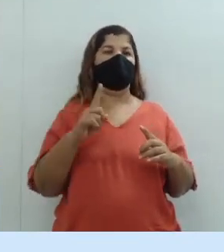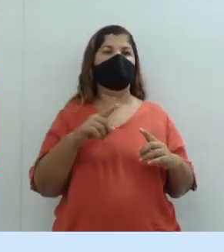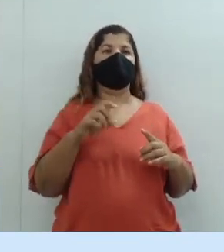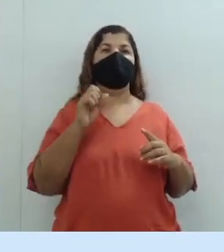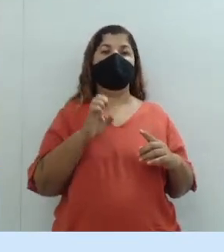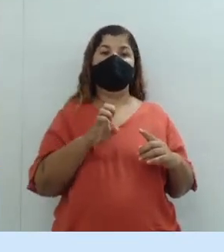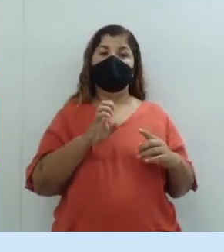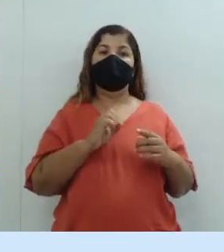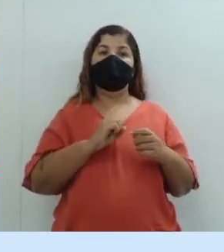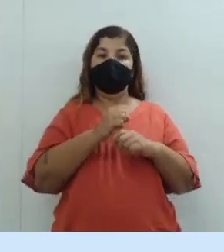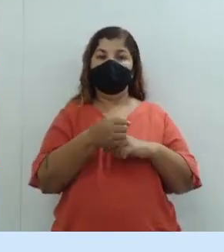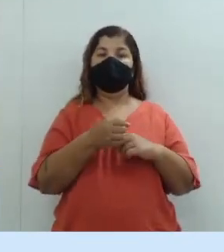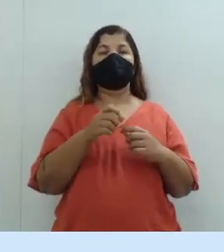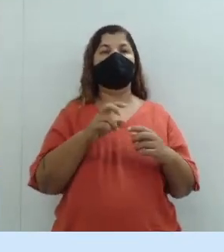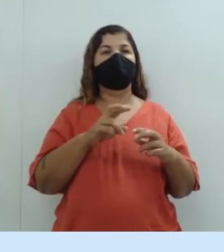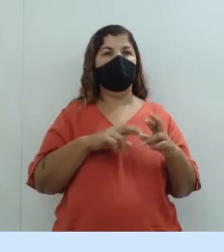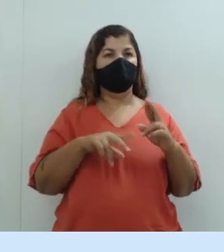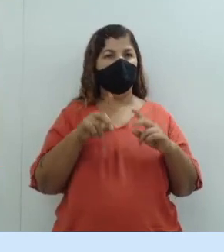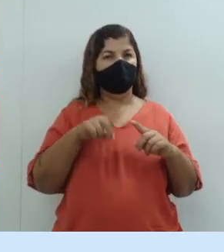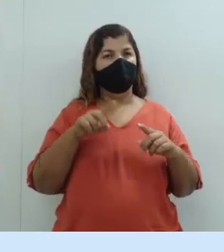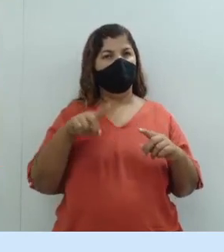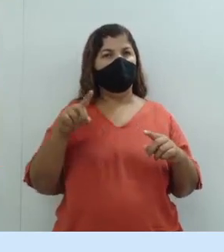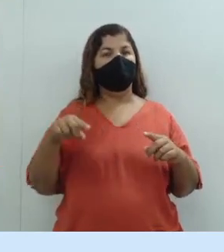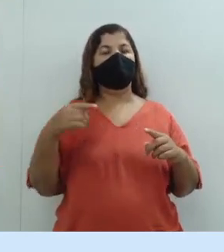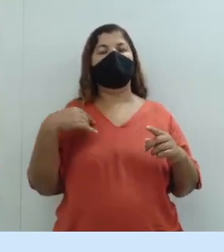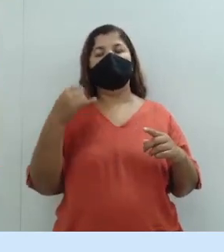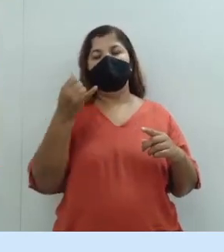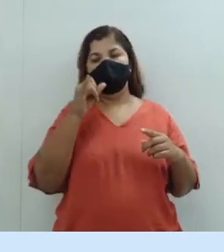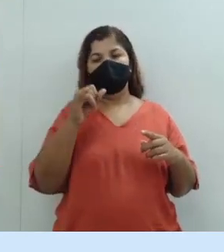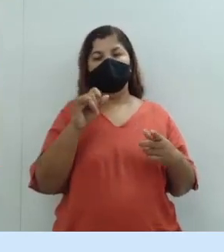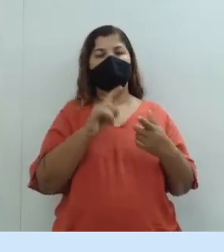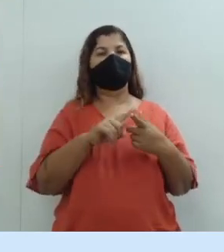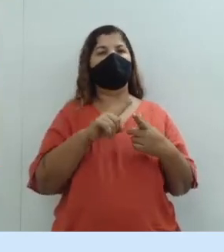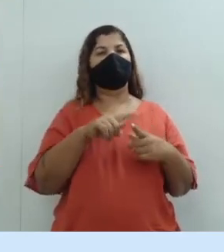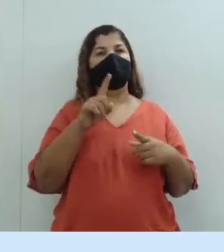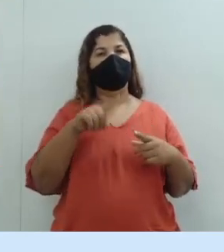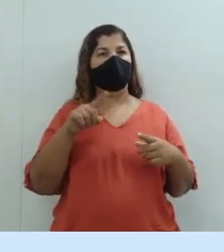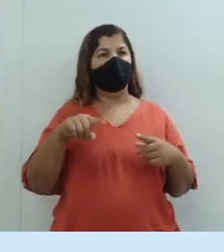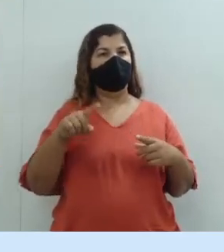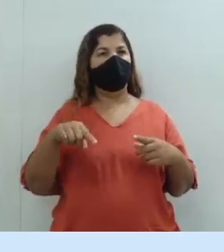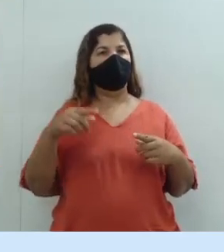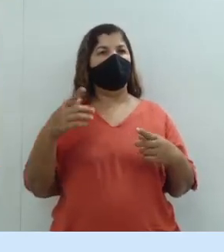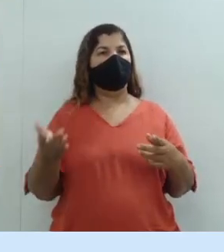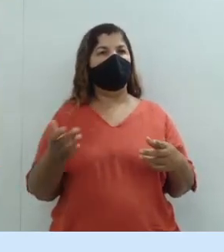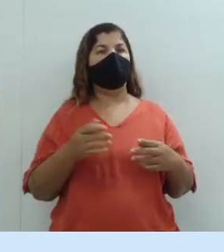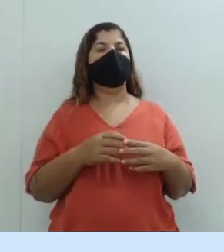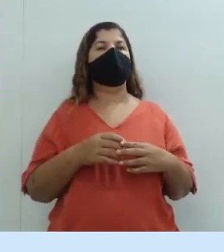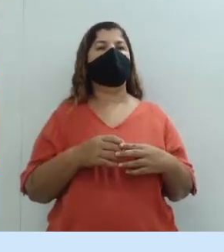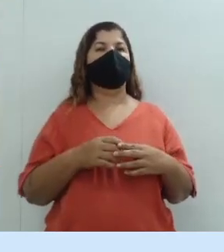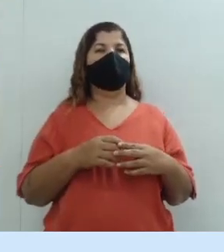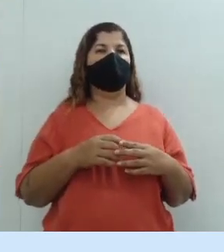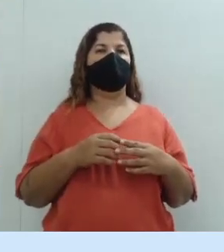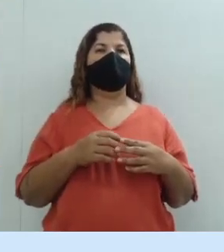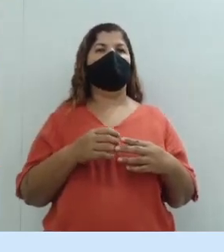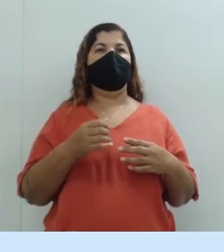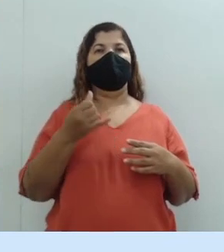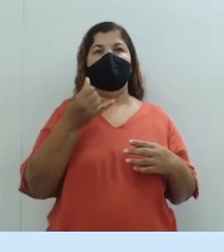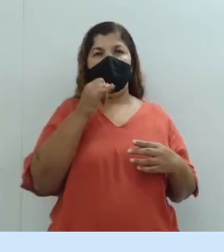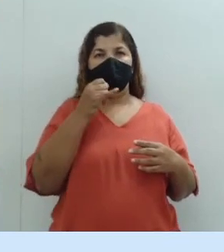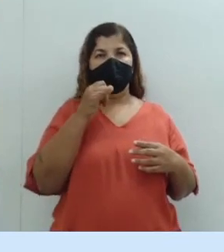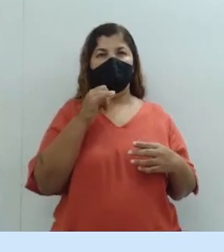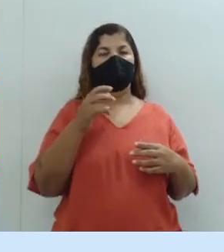resistividade varia, a resistência elétrica também varia, né? E varia com uma função bem parecida. Ó. a resistência elétrica vai ser igual